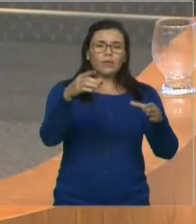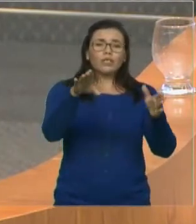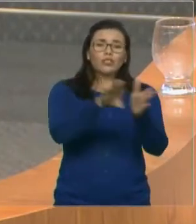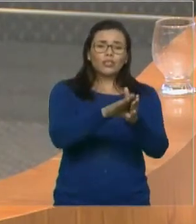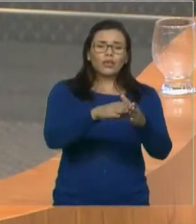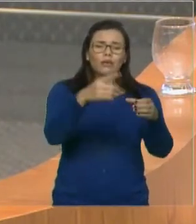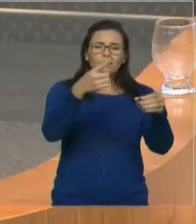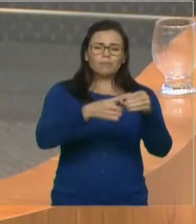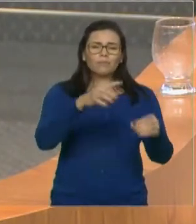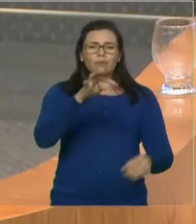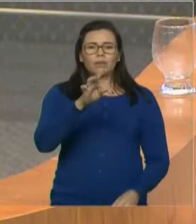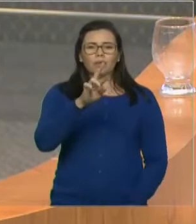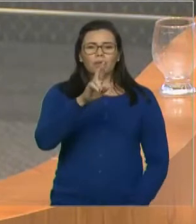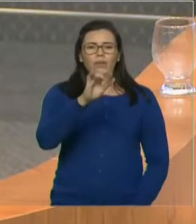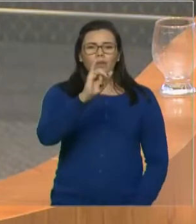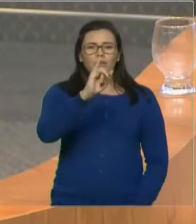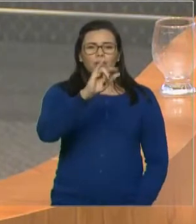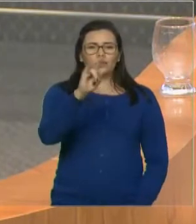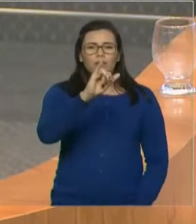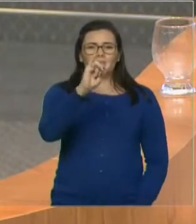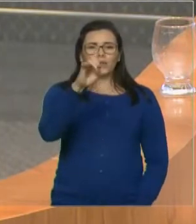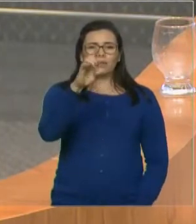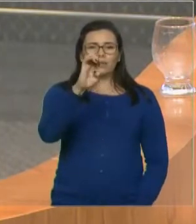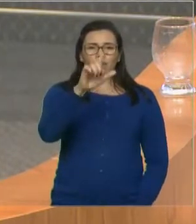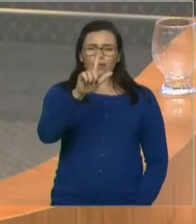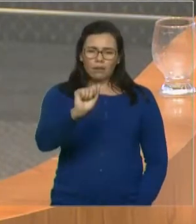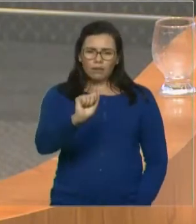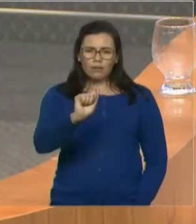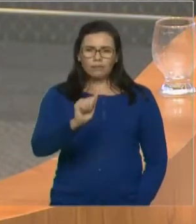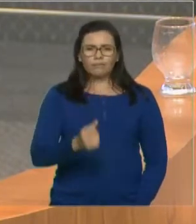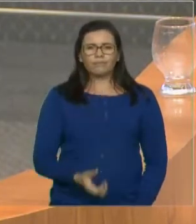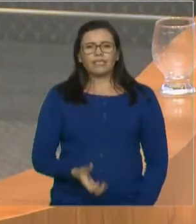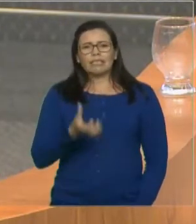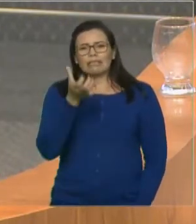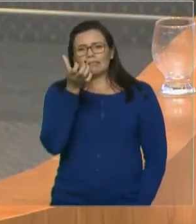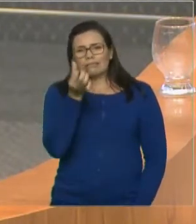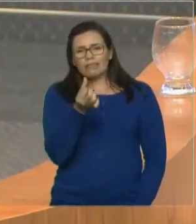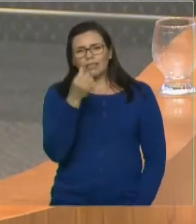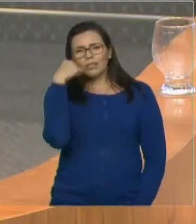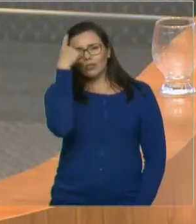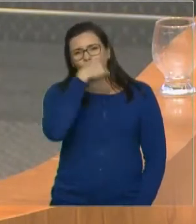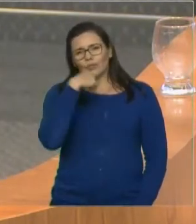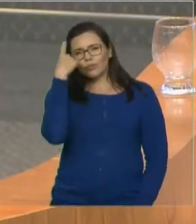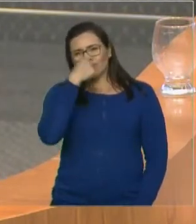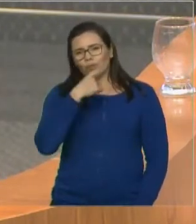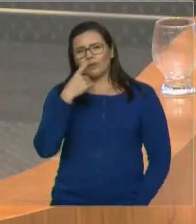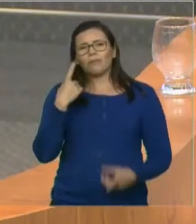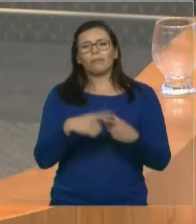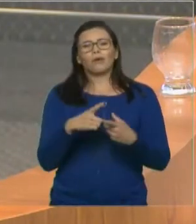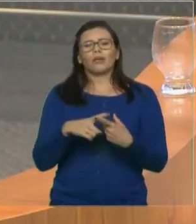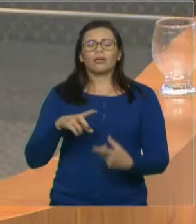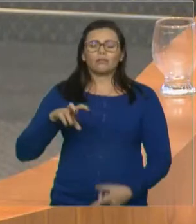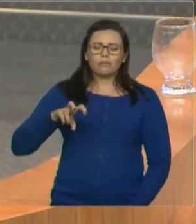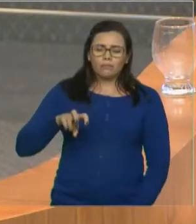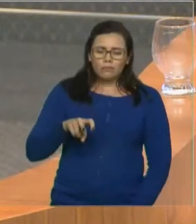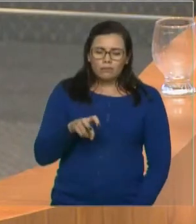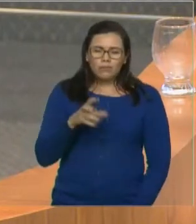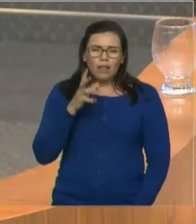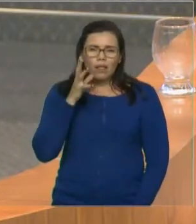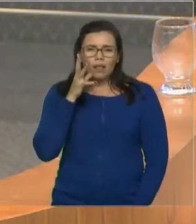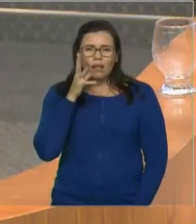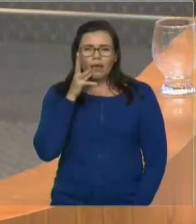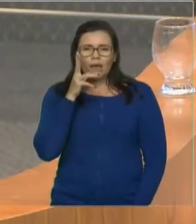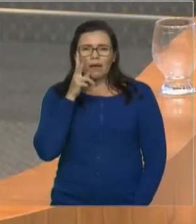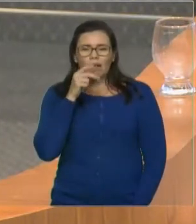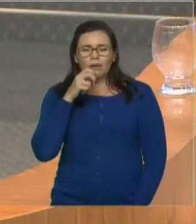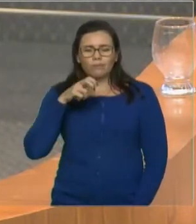um trecho em 2 horas e meia, deputado Zito Rolim, deputado Hélito do Curso. A estrada, presidente